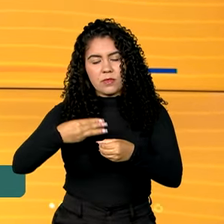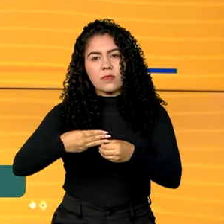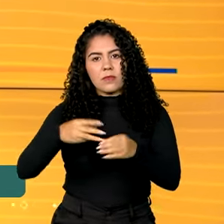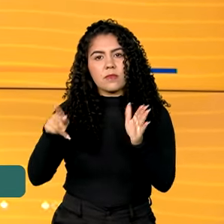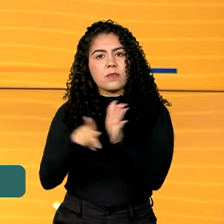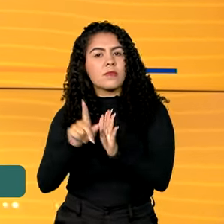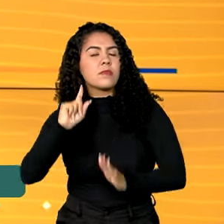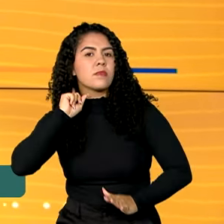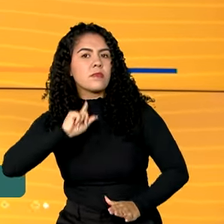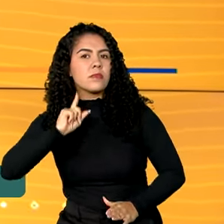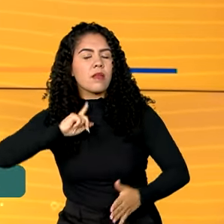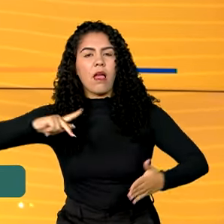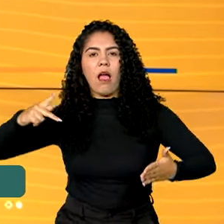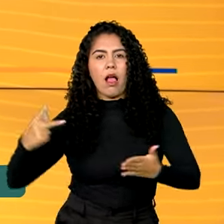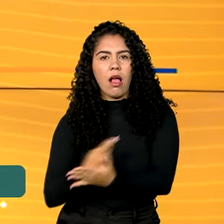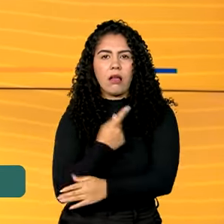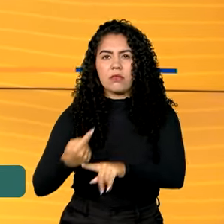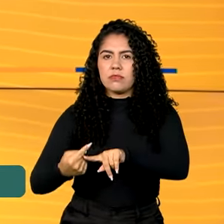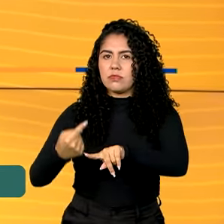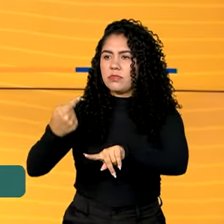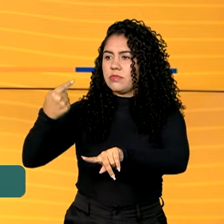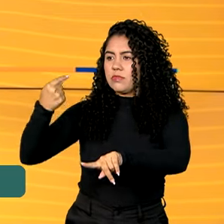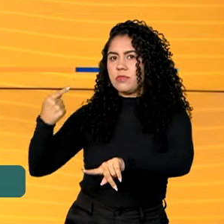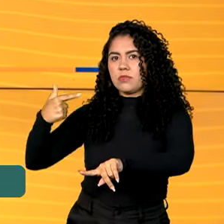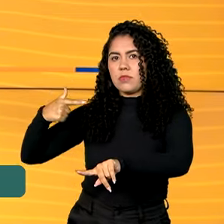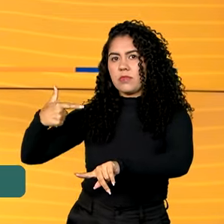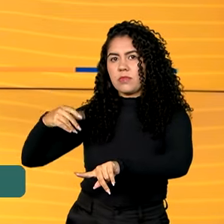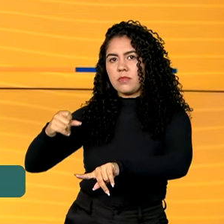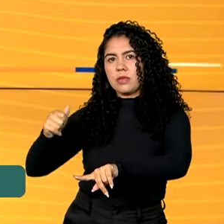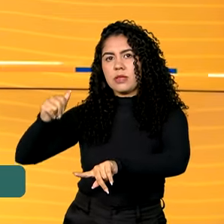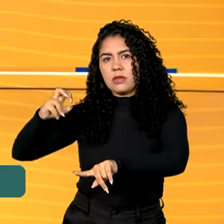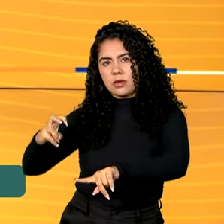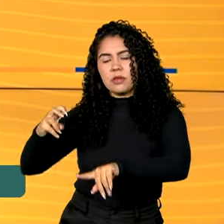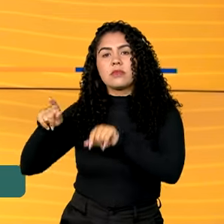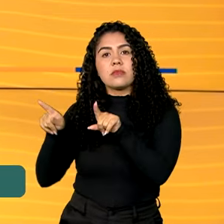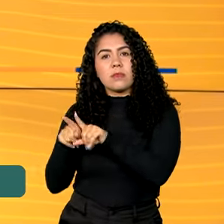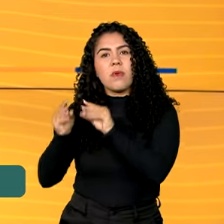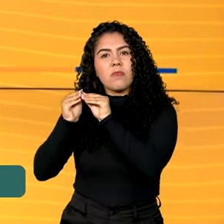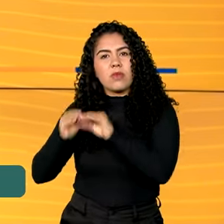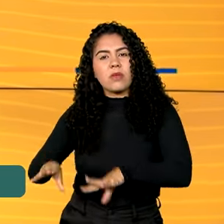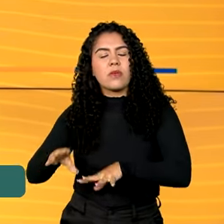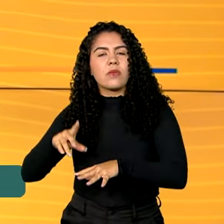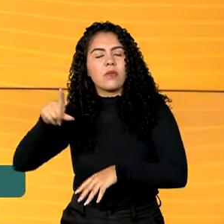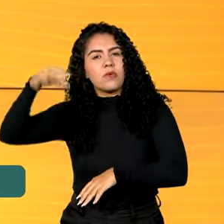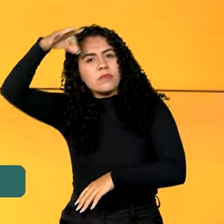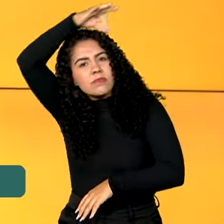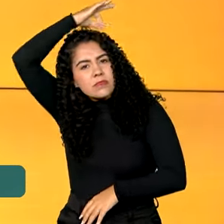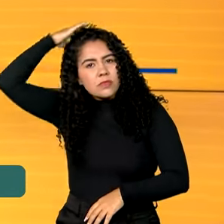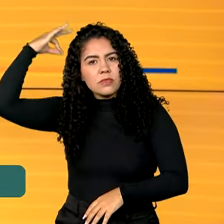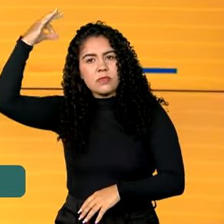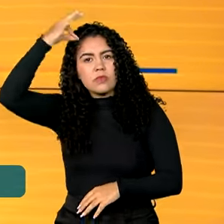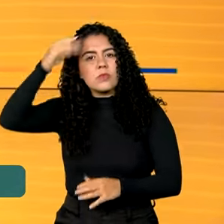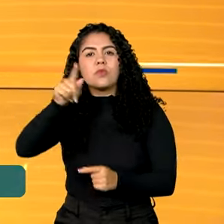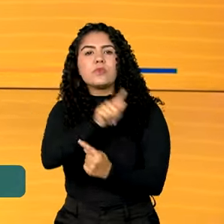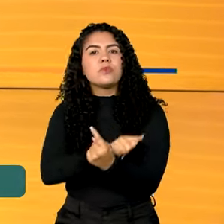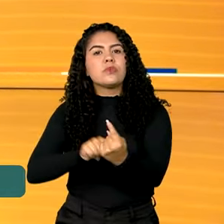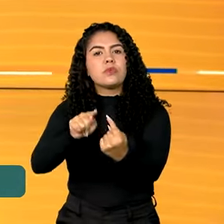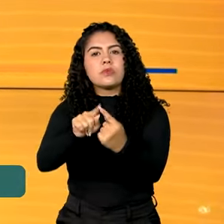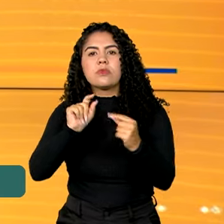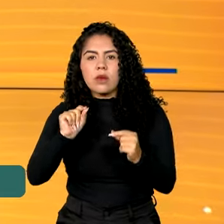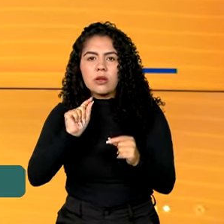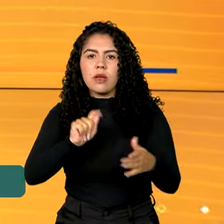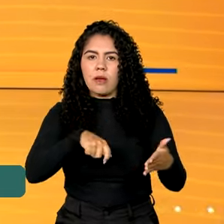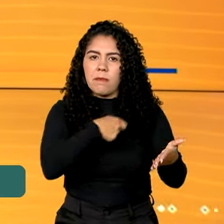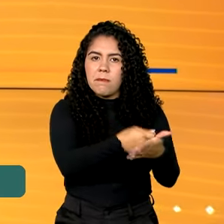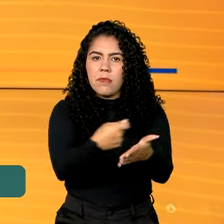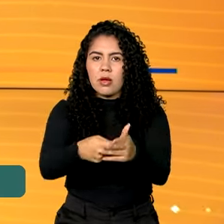novembro de 2015 atingiu também parte do Espírito Santo. O objetivo dessa repactuação é indenizar as vítimas e